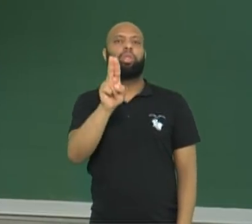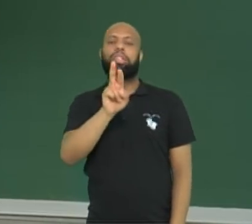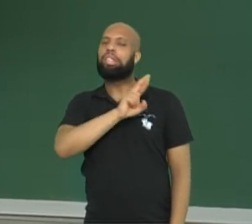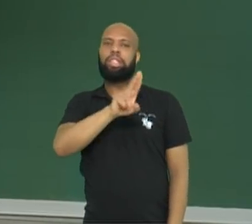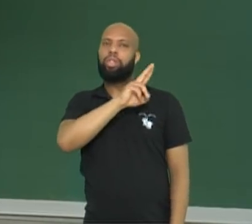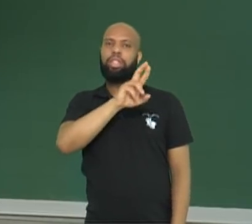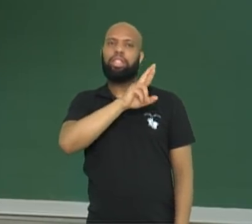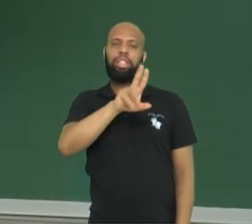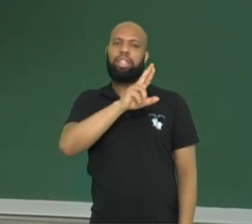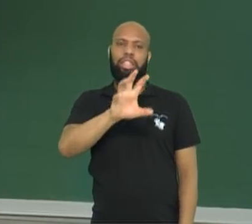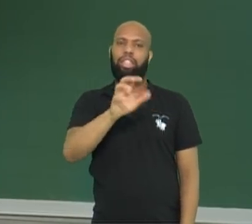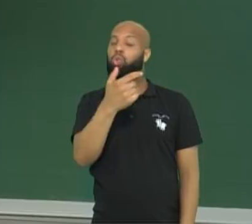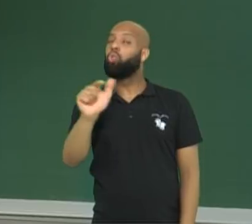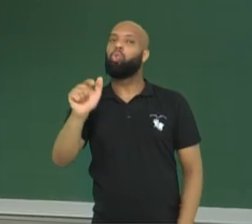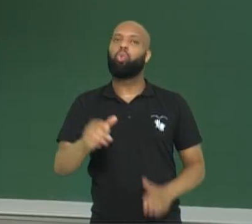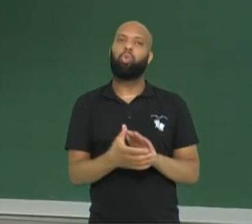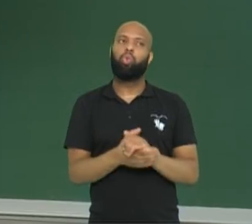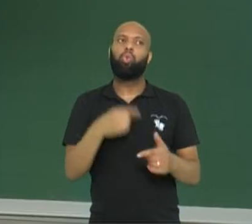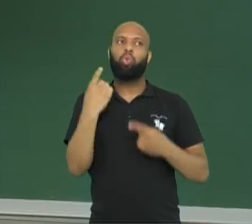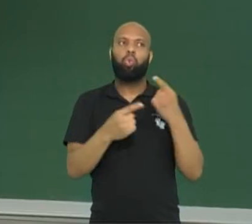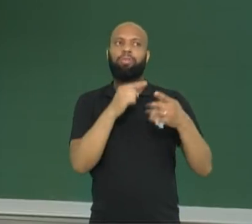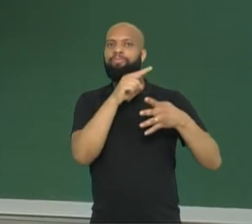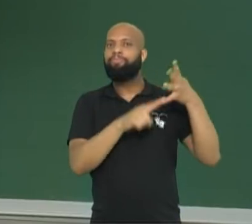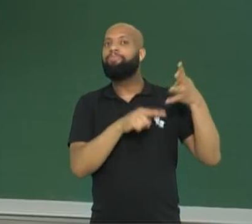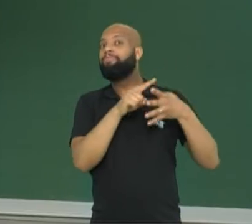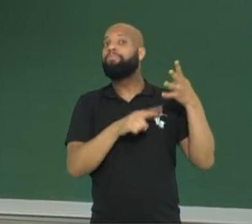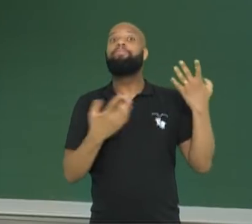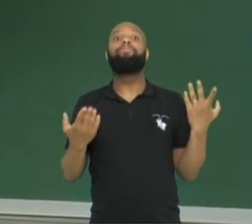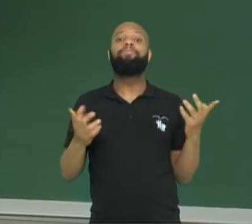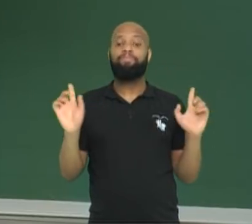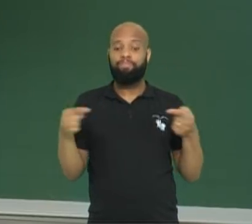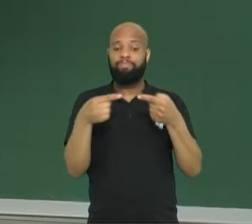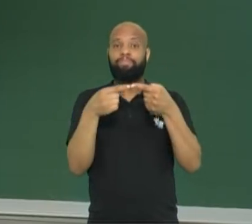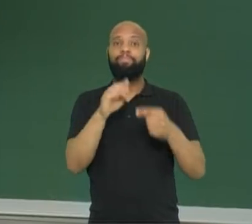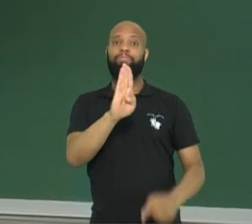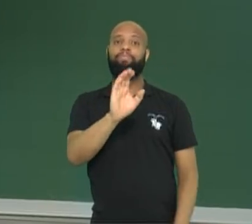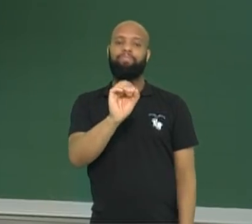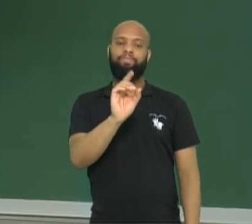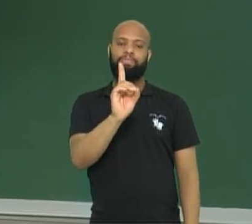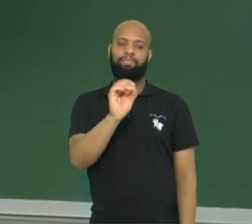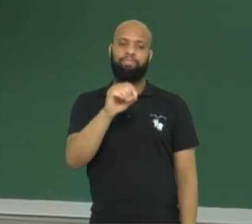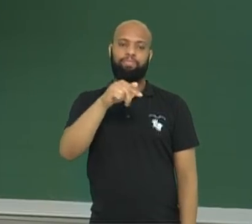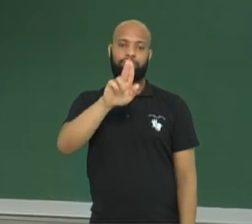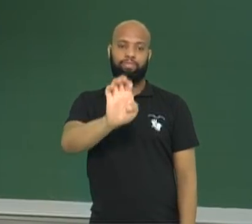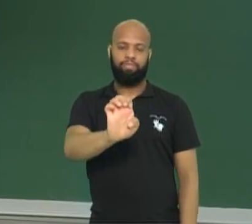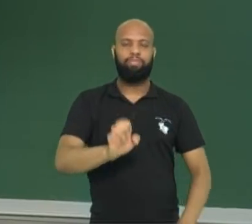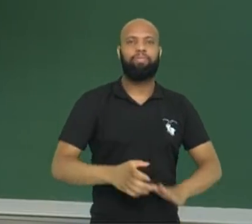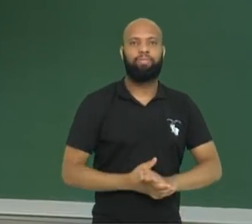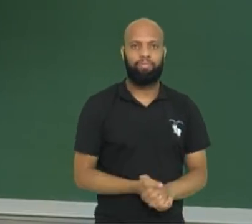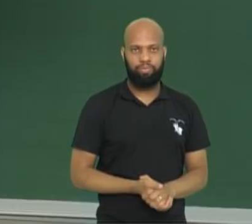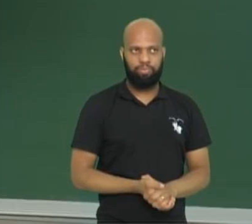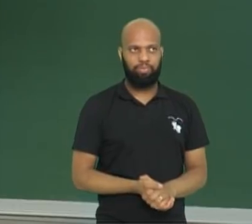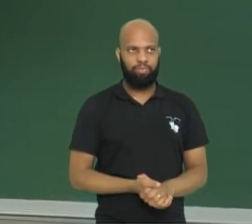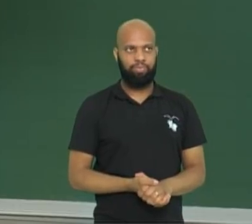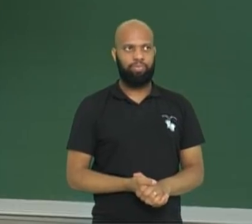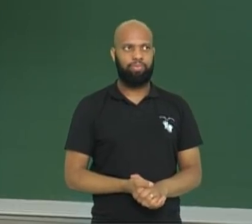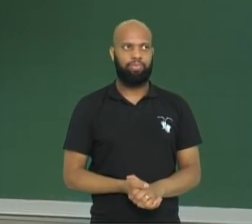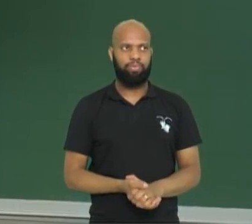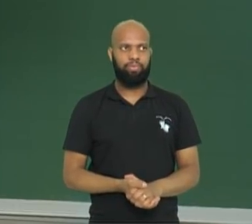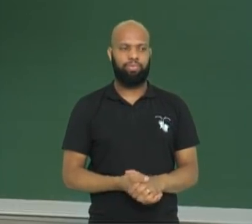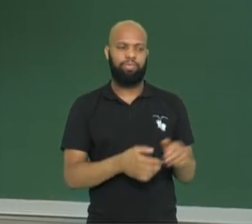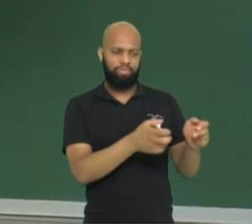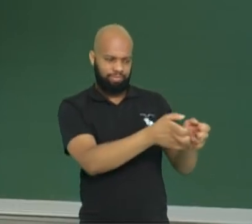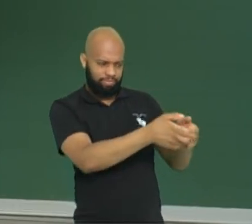né, utilizado não é este, tá? Pode ser um outro, né? Um outro nome para se referir ao objeto. Então, será que